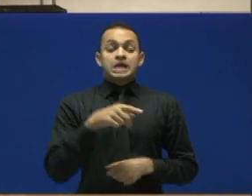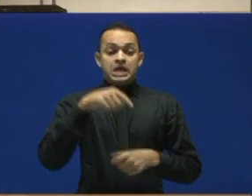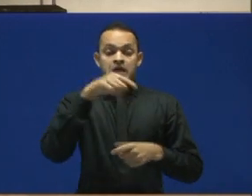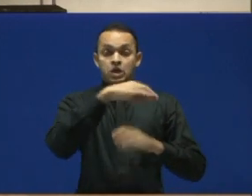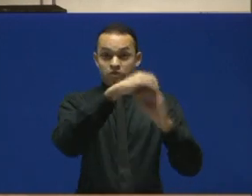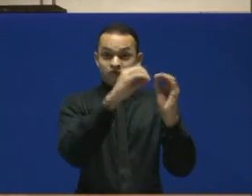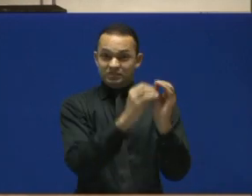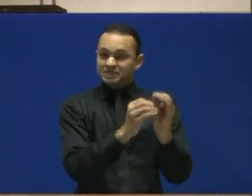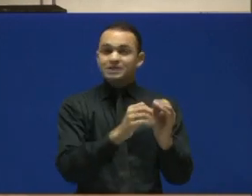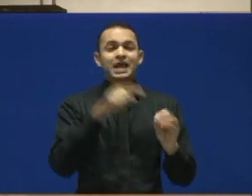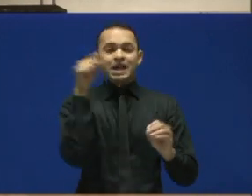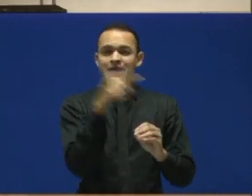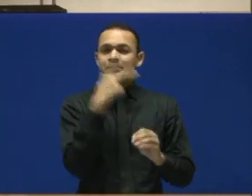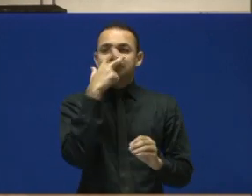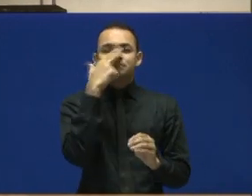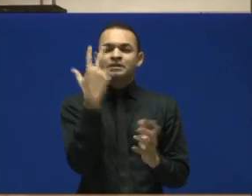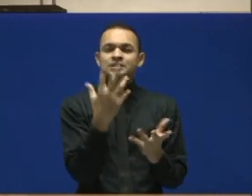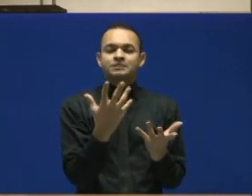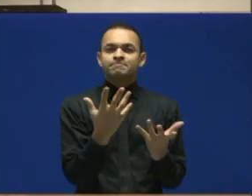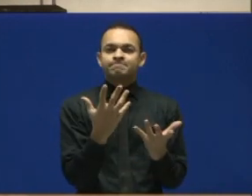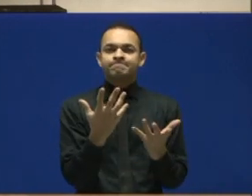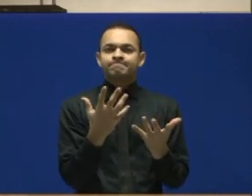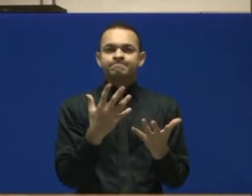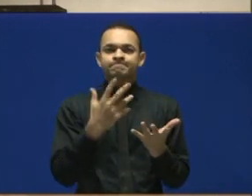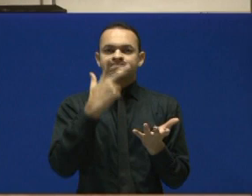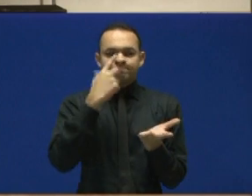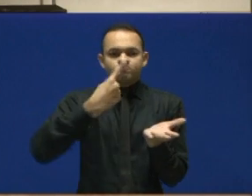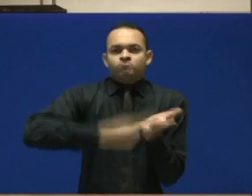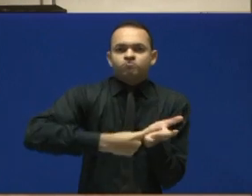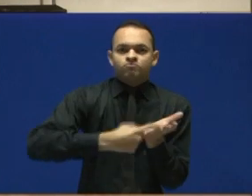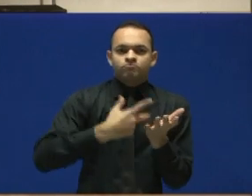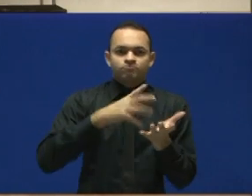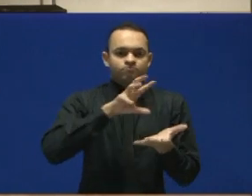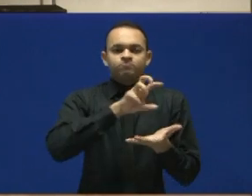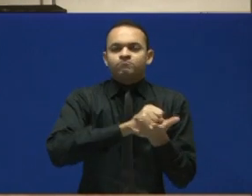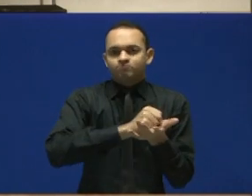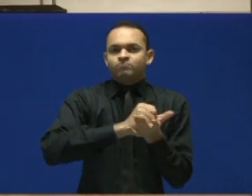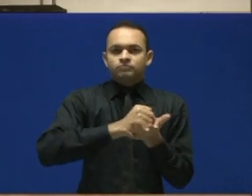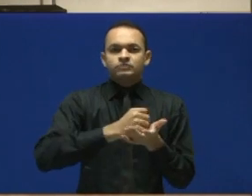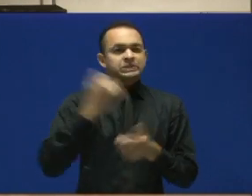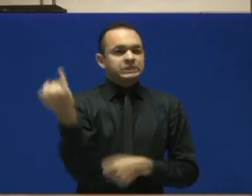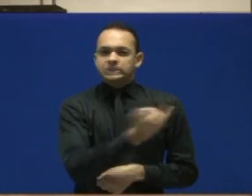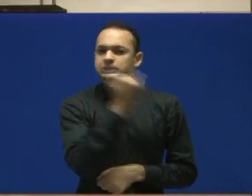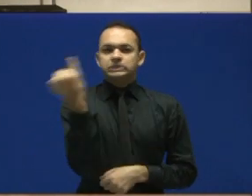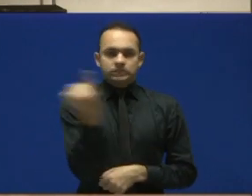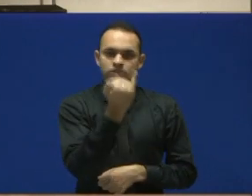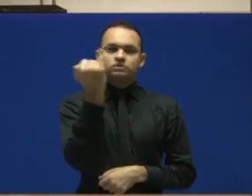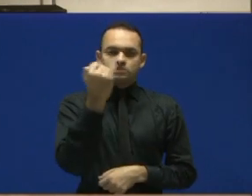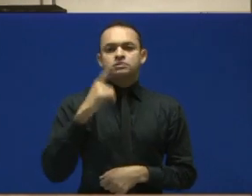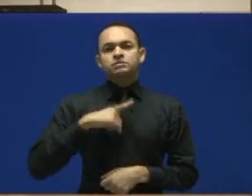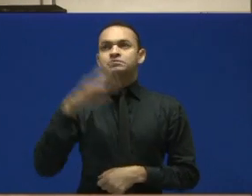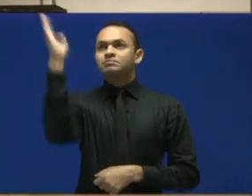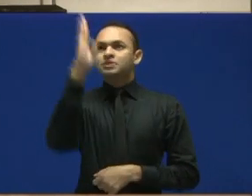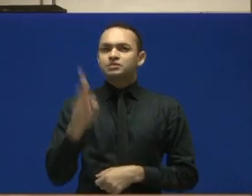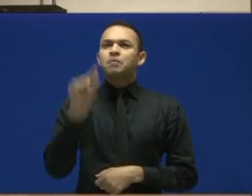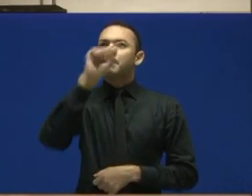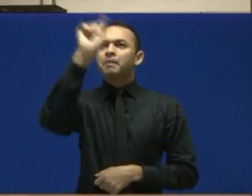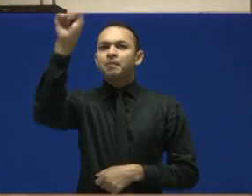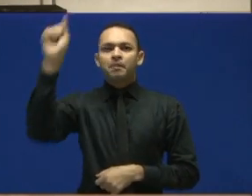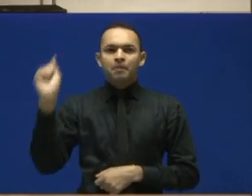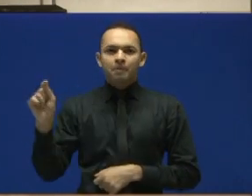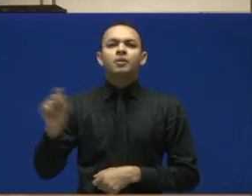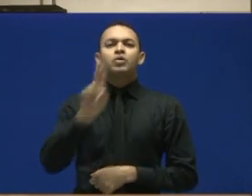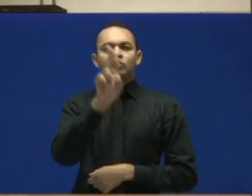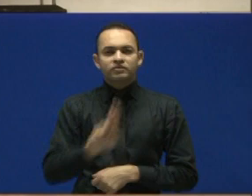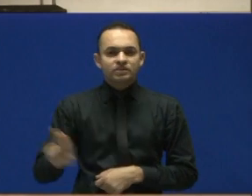brasileiro o maior patrimônio do povo brasileiro é o conjunto de 63 universidades federais e 38